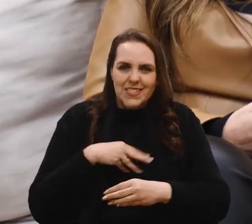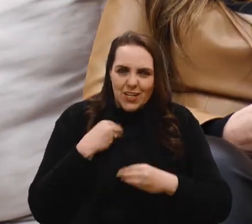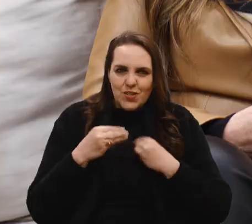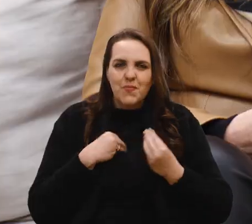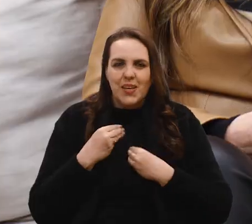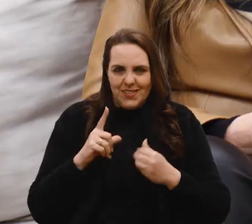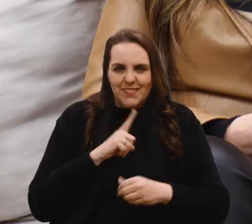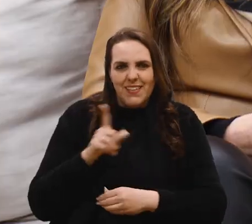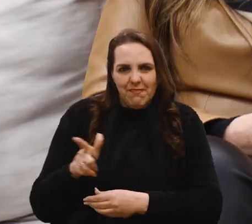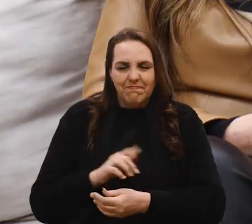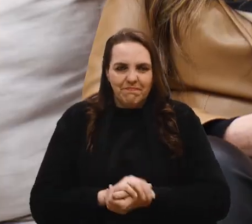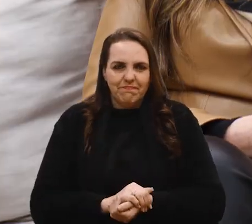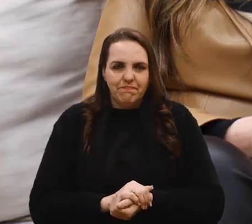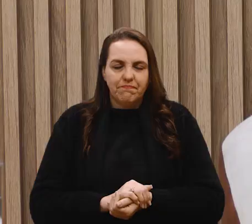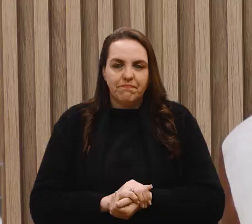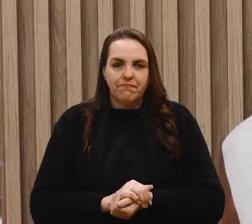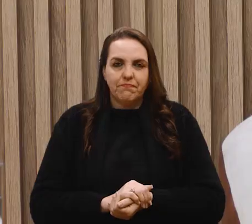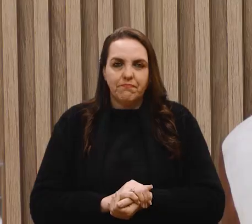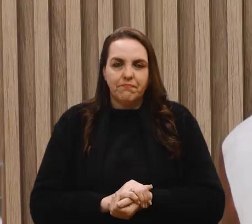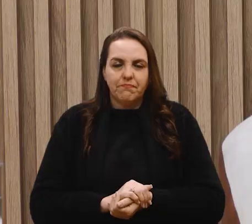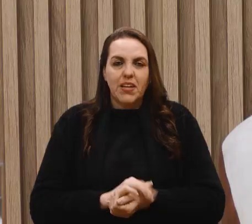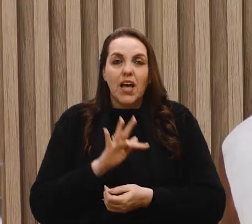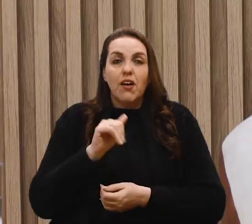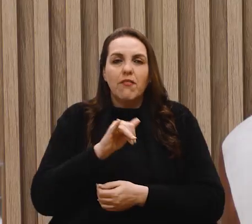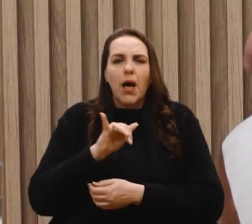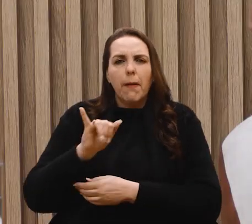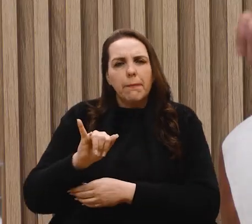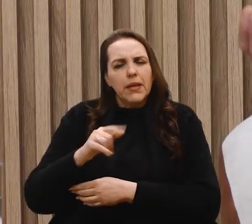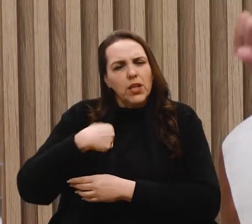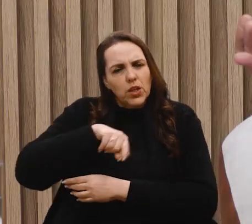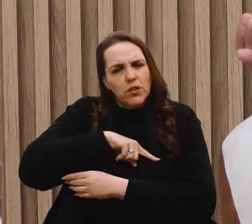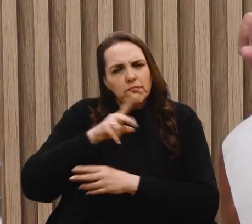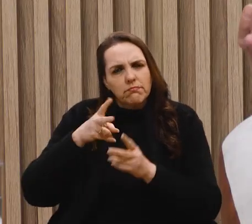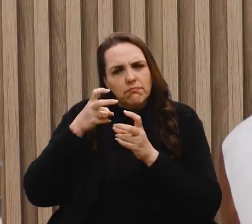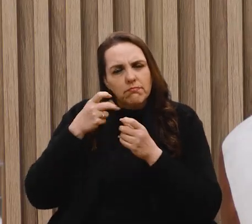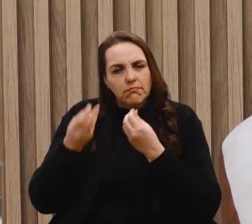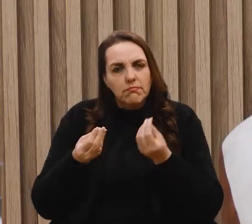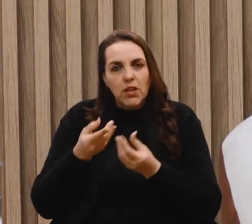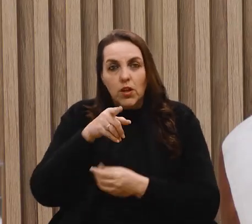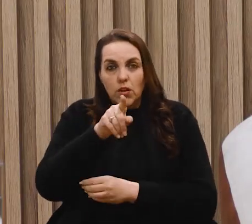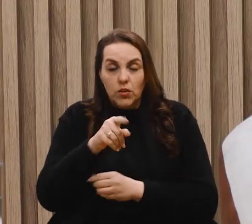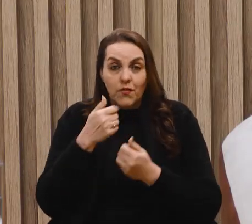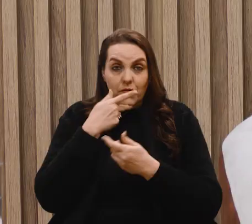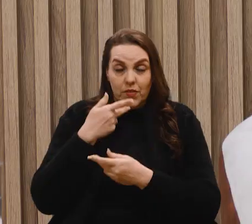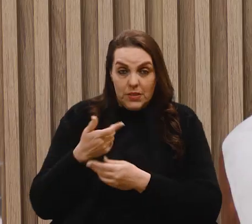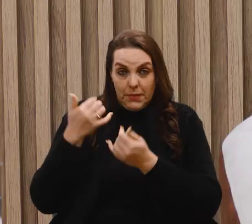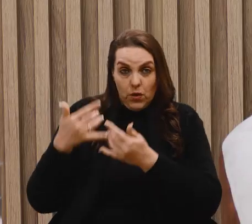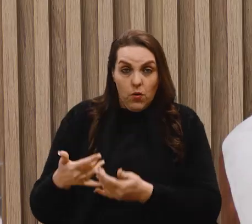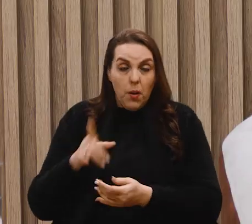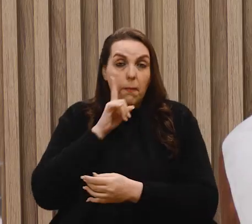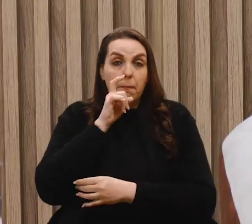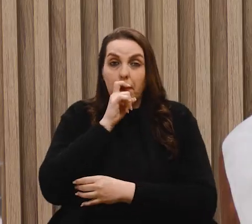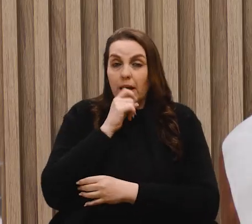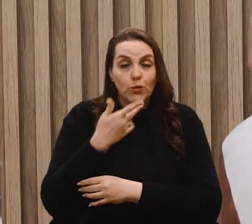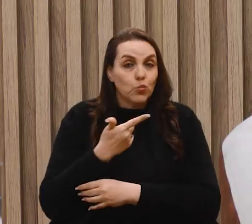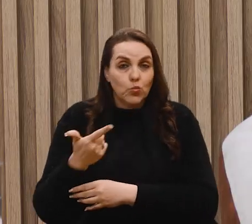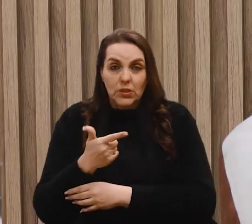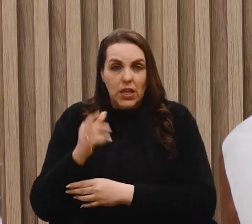têm, né? Sim, e Fábio, quando a gente percebe, porque é que nem tu disse, às vezes os pais não têm esse conhecimento